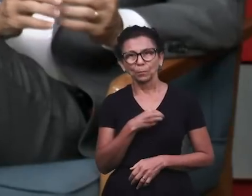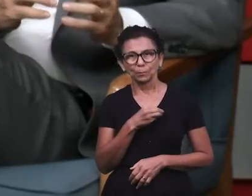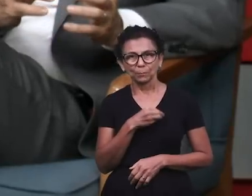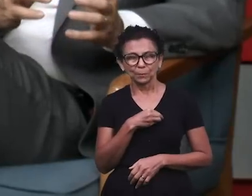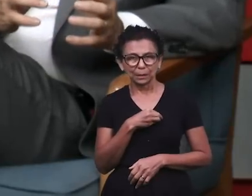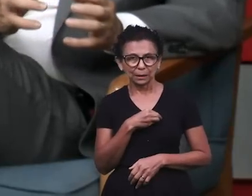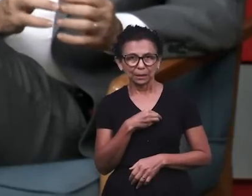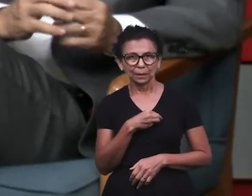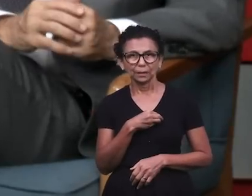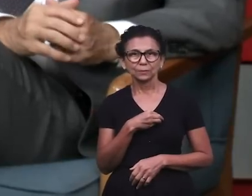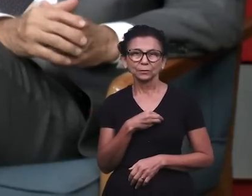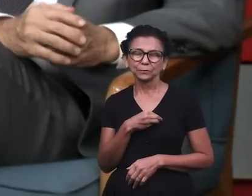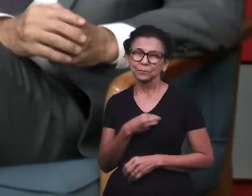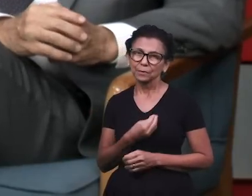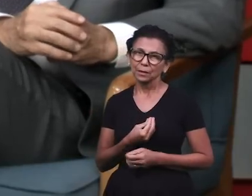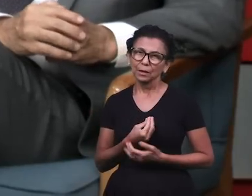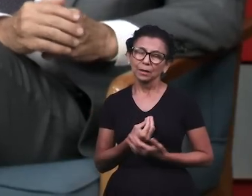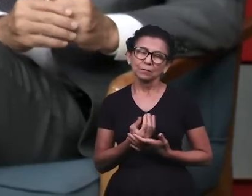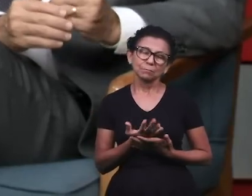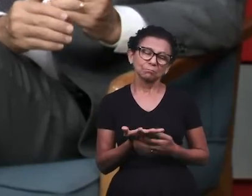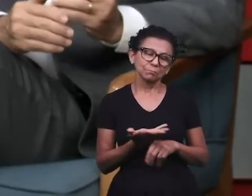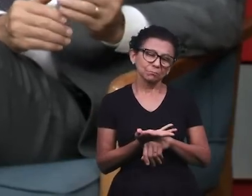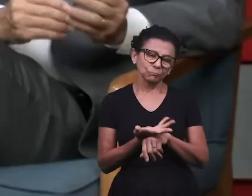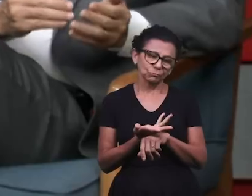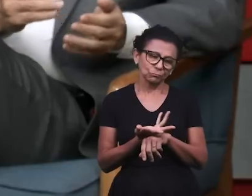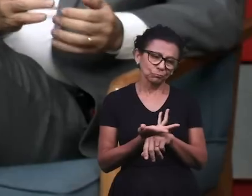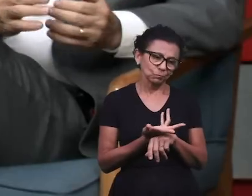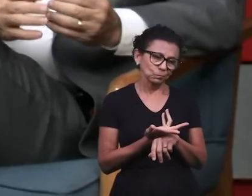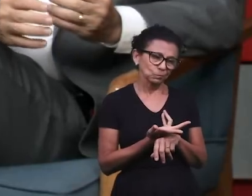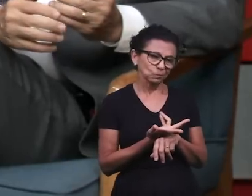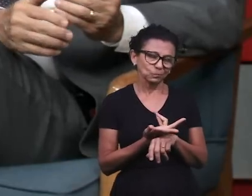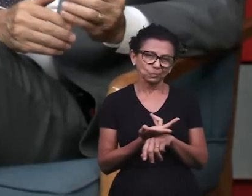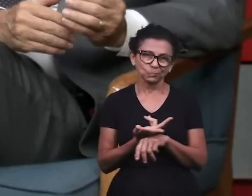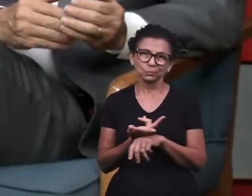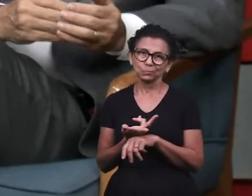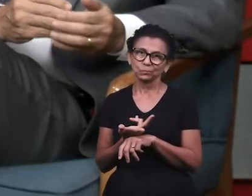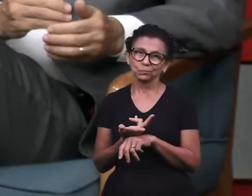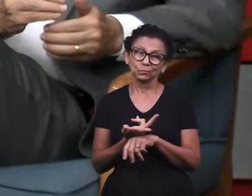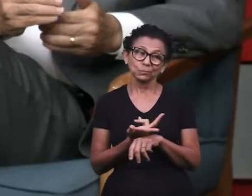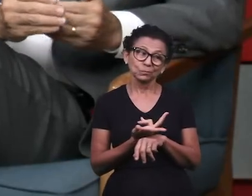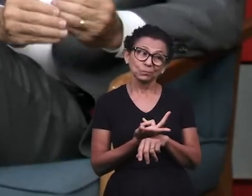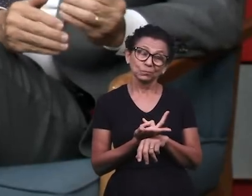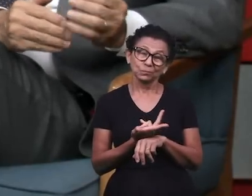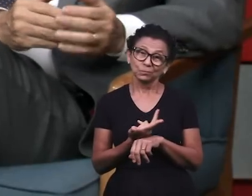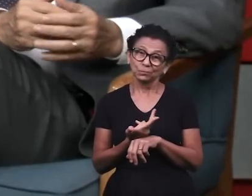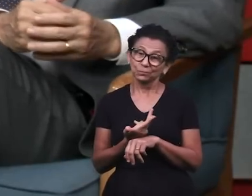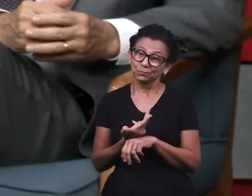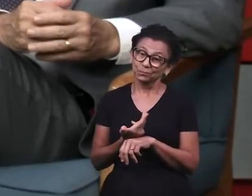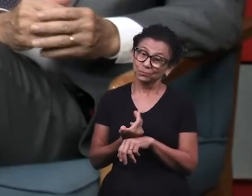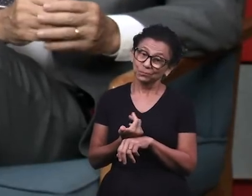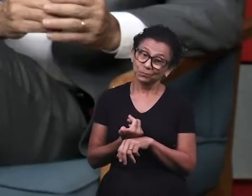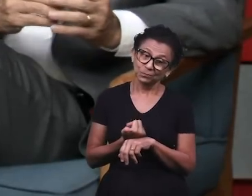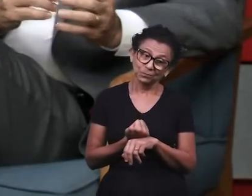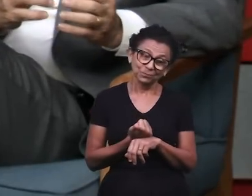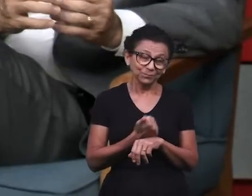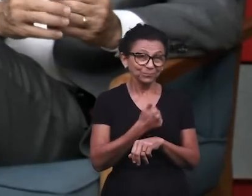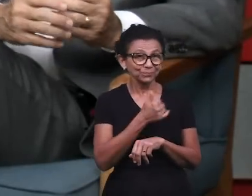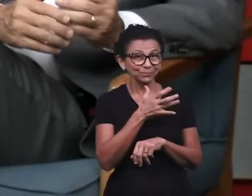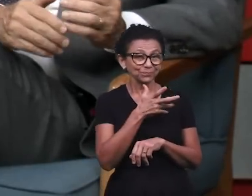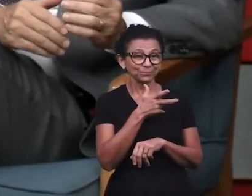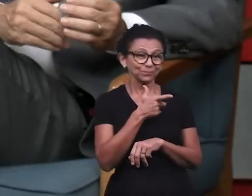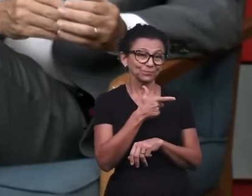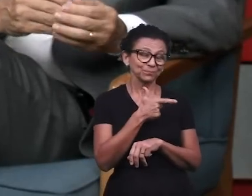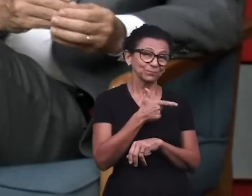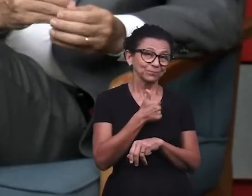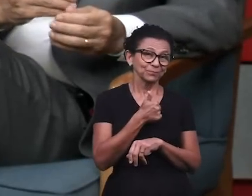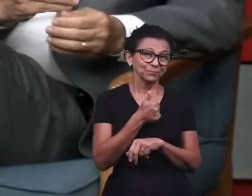muito insidiosa. A própria Bíblia diz, né? Um abismo chama outro abismo. Então ele começa